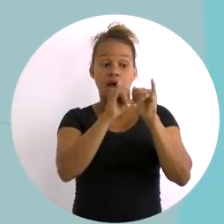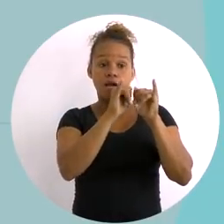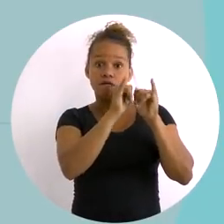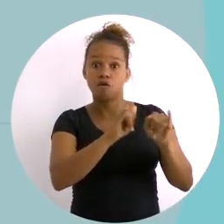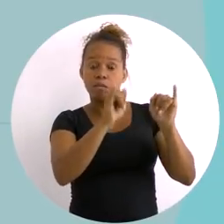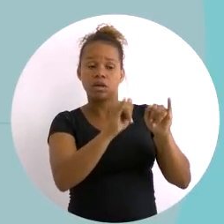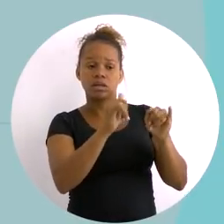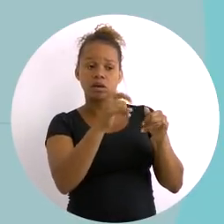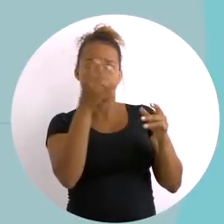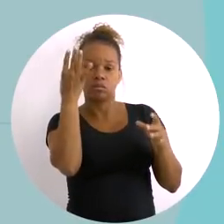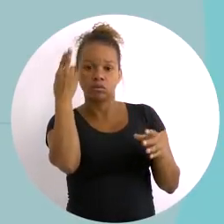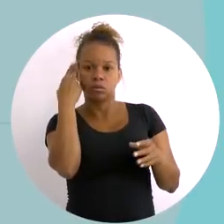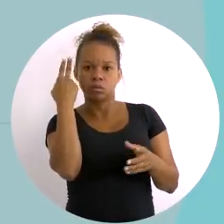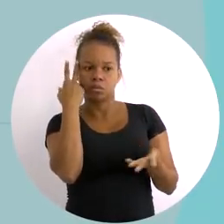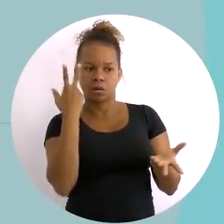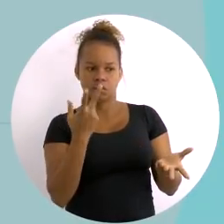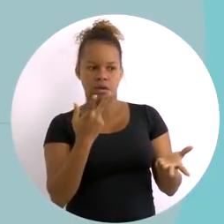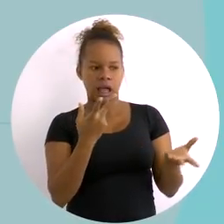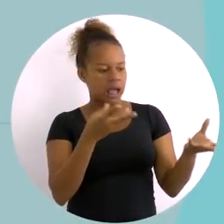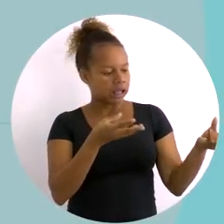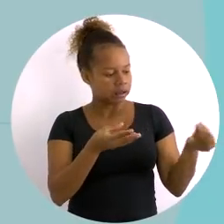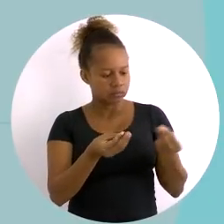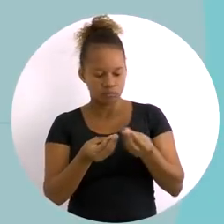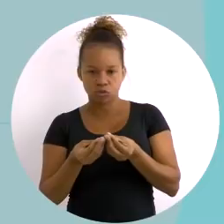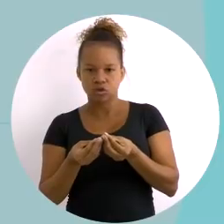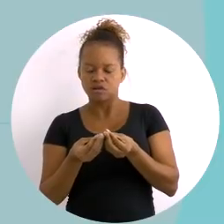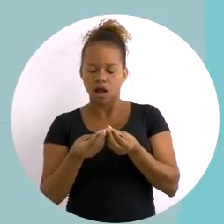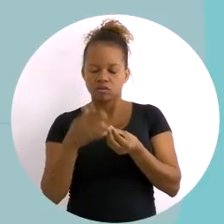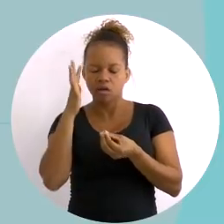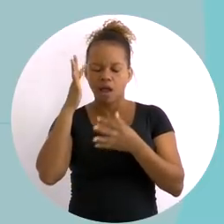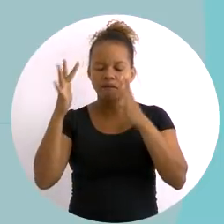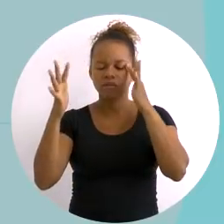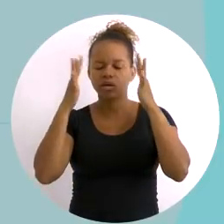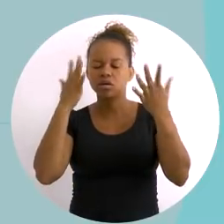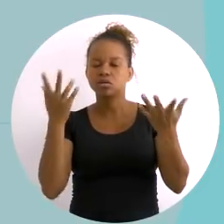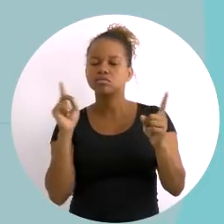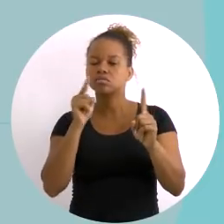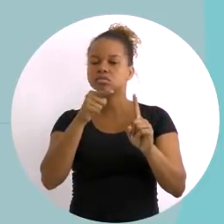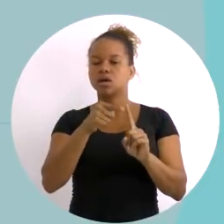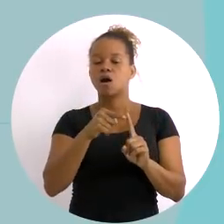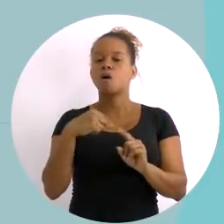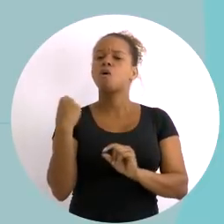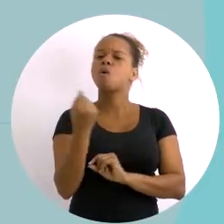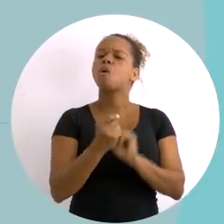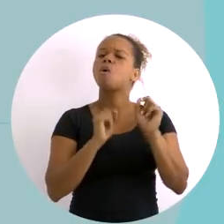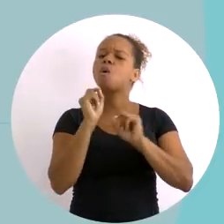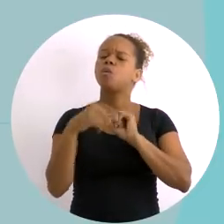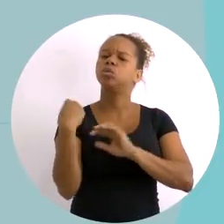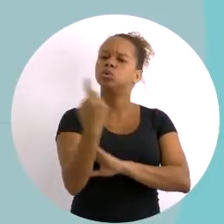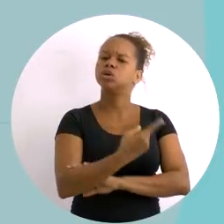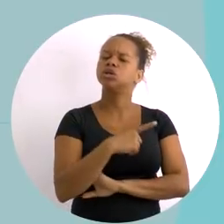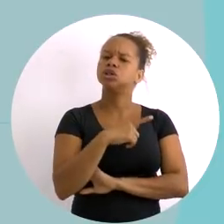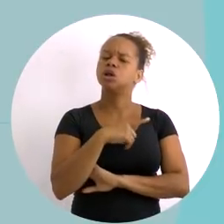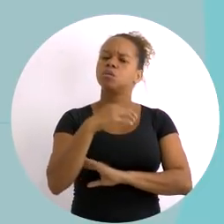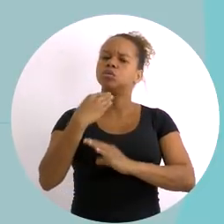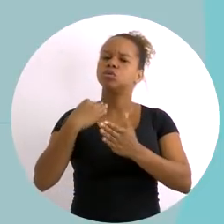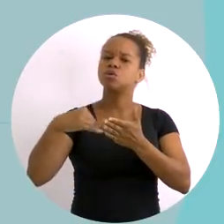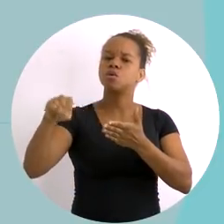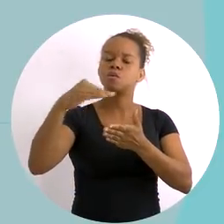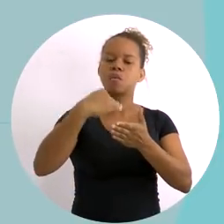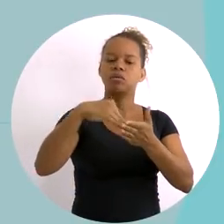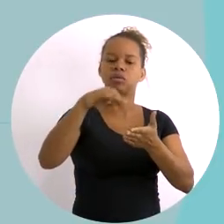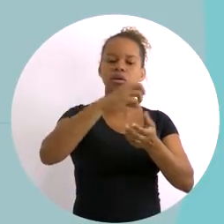informação comum. E aí o vídeo faz hoje essa referência. Como nós estamos compartilhando